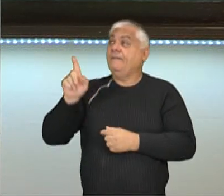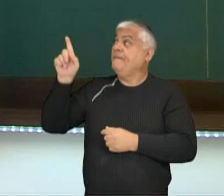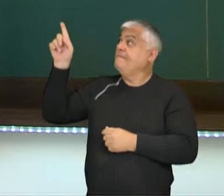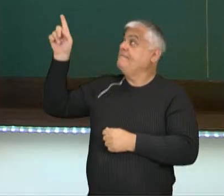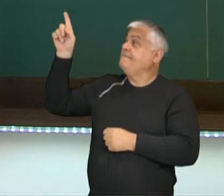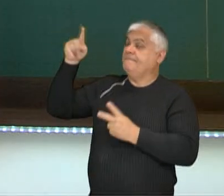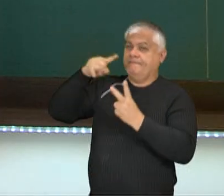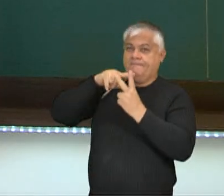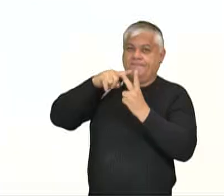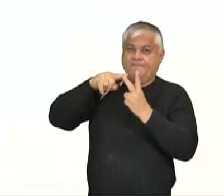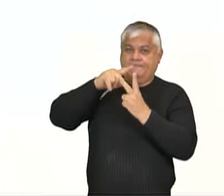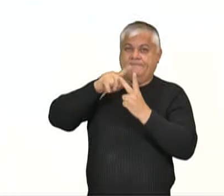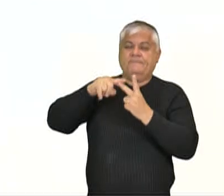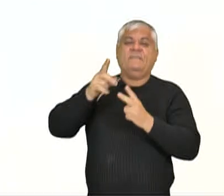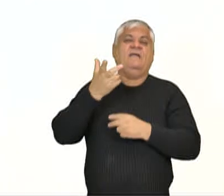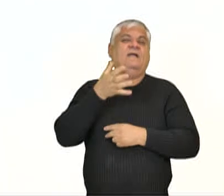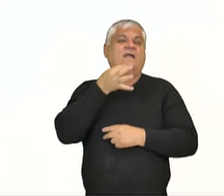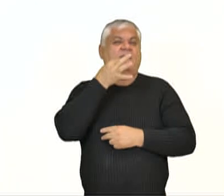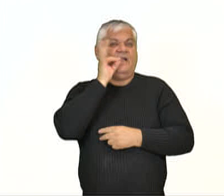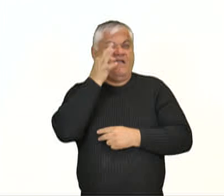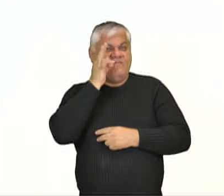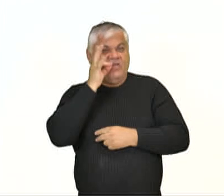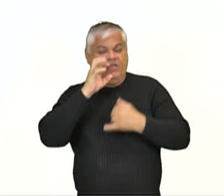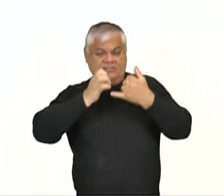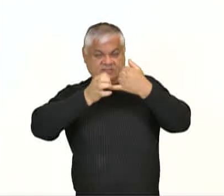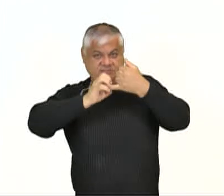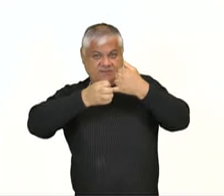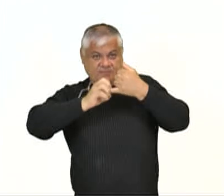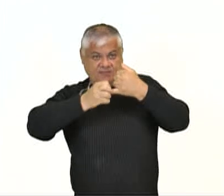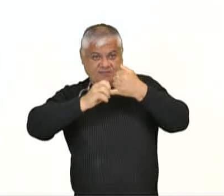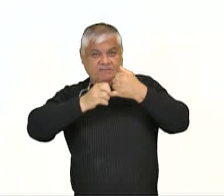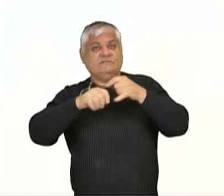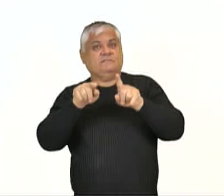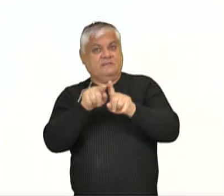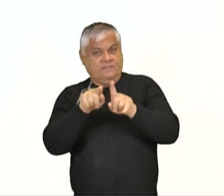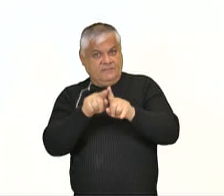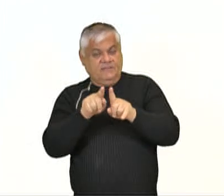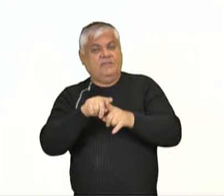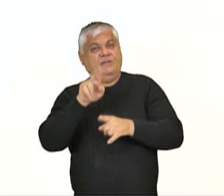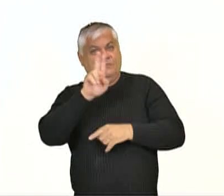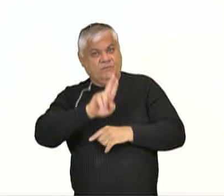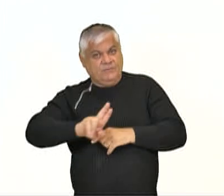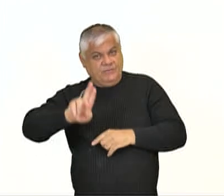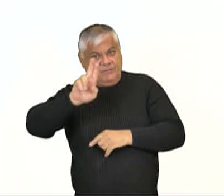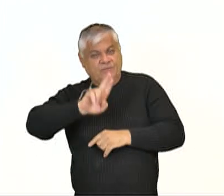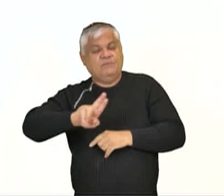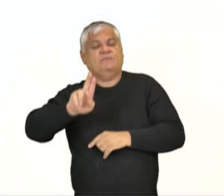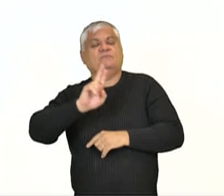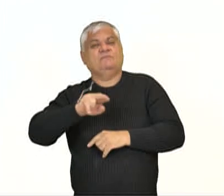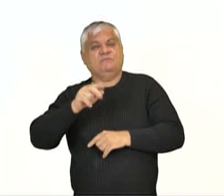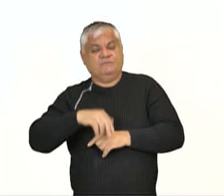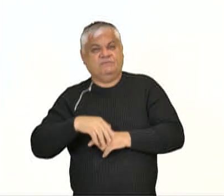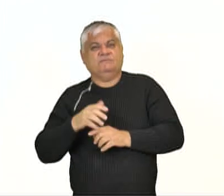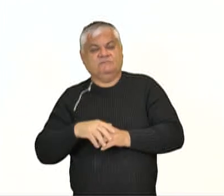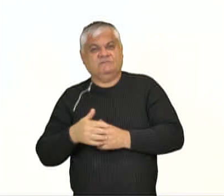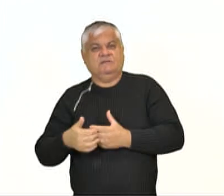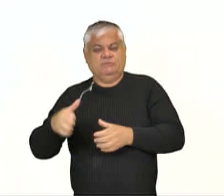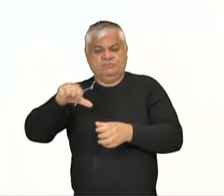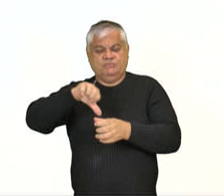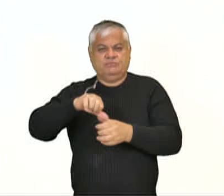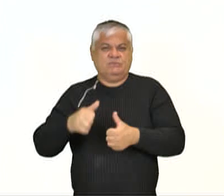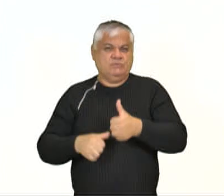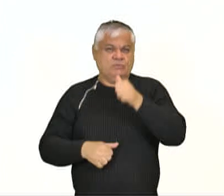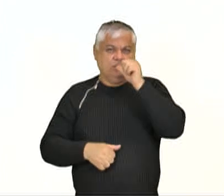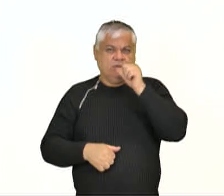aqui o café, né, também um outro grão que é utilizado e muito utilizado aí como uma bebida.